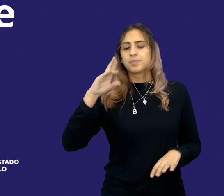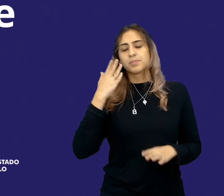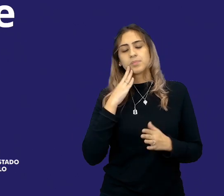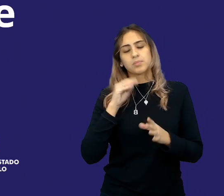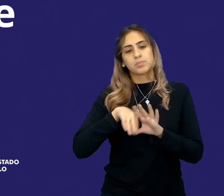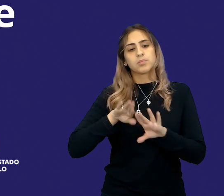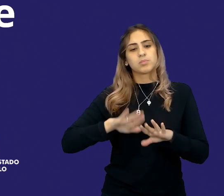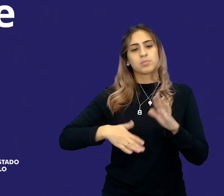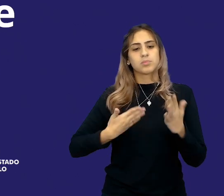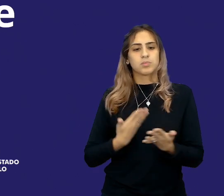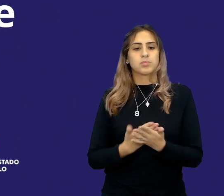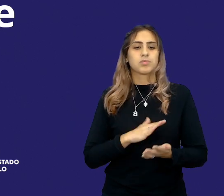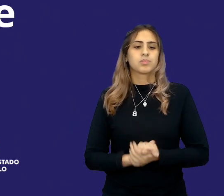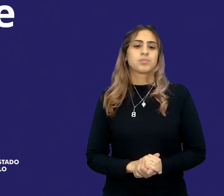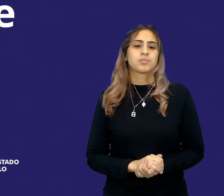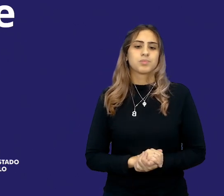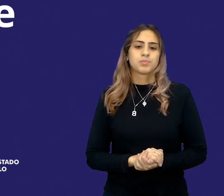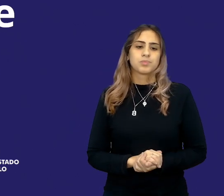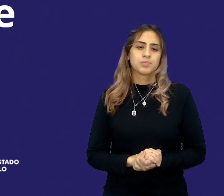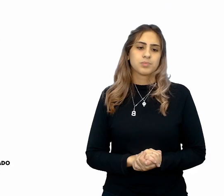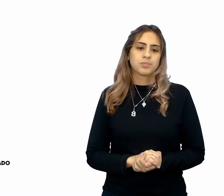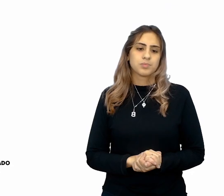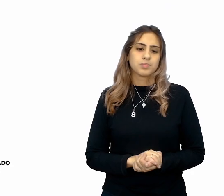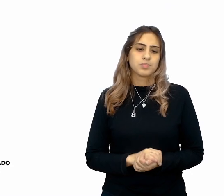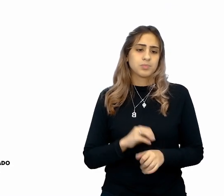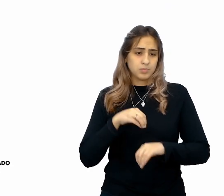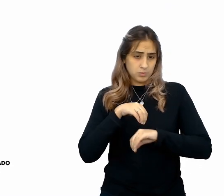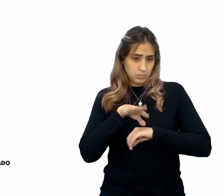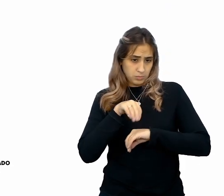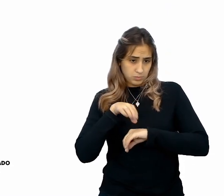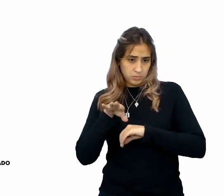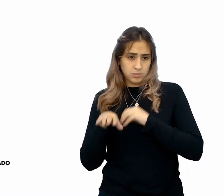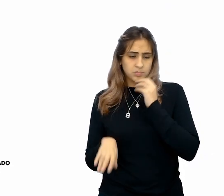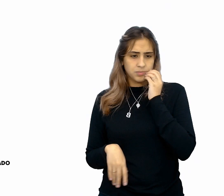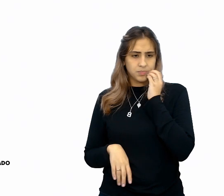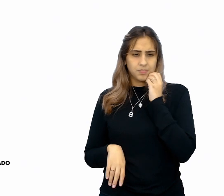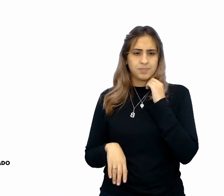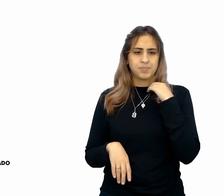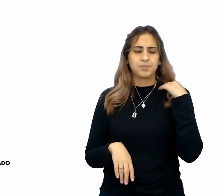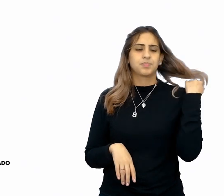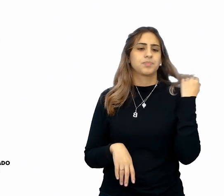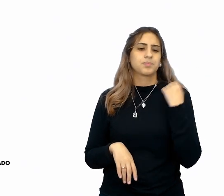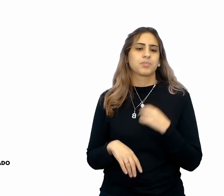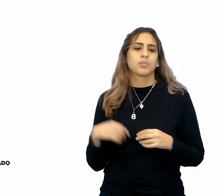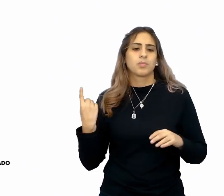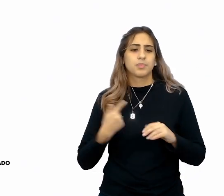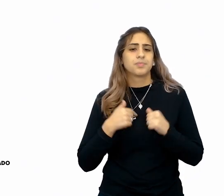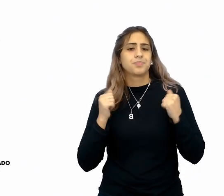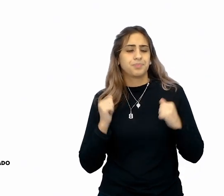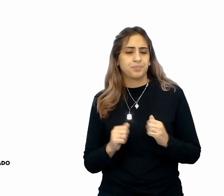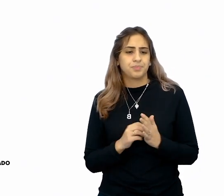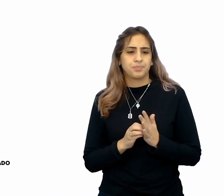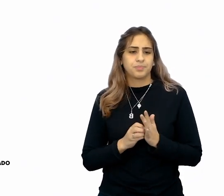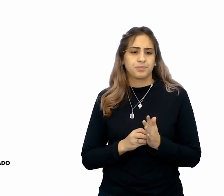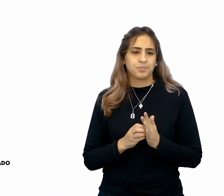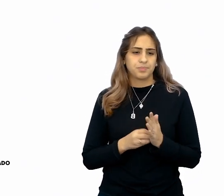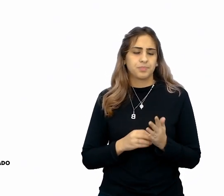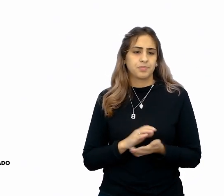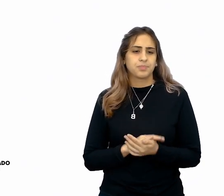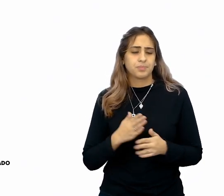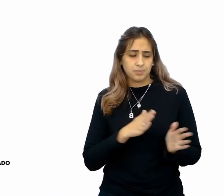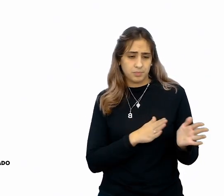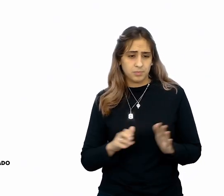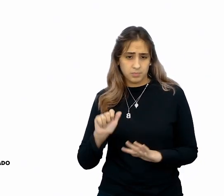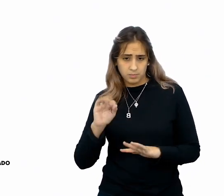escola. Pode passar. A sugestão aqui, gente, é que nós possamos,